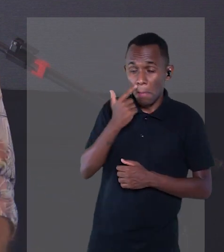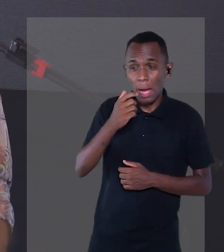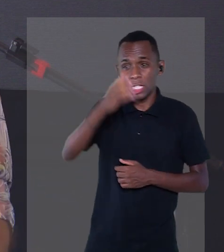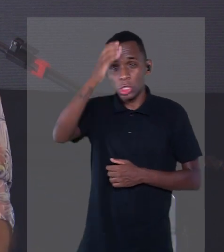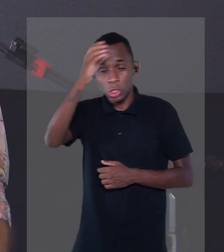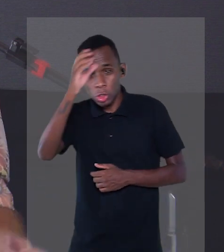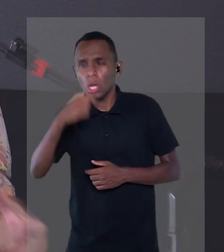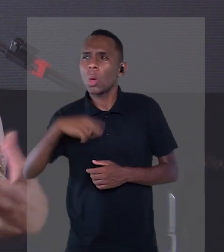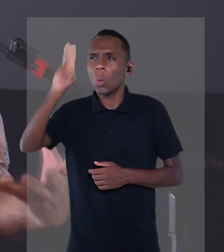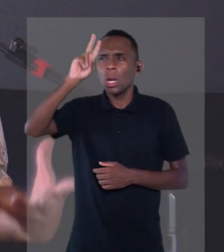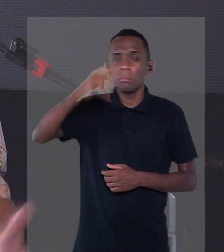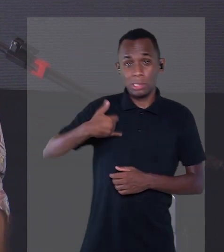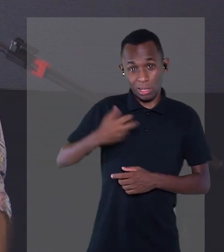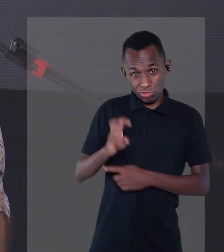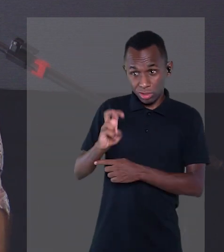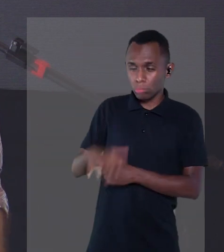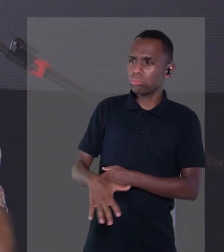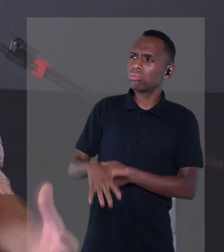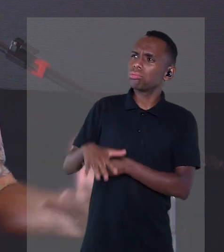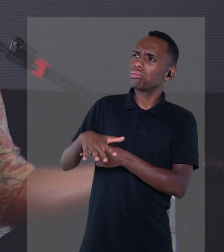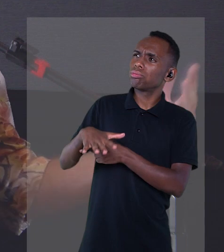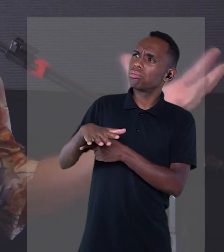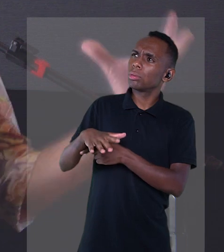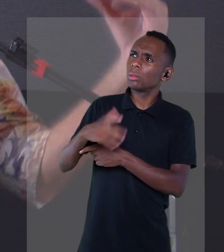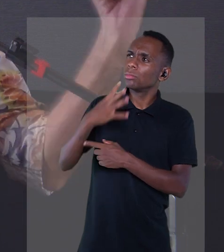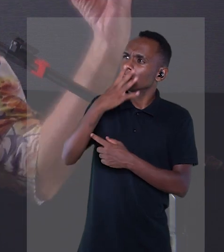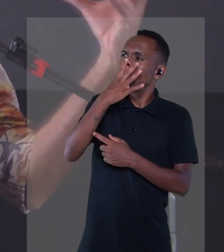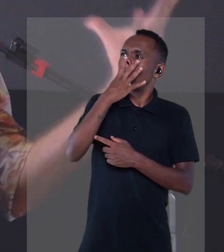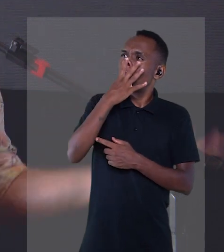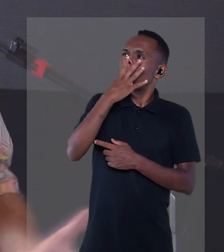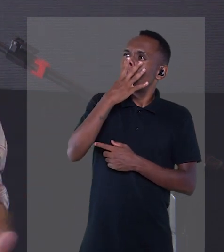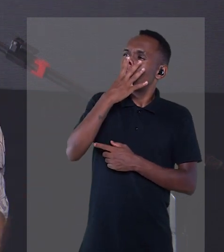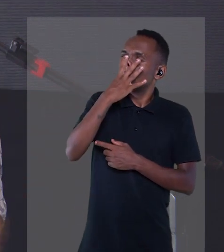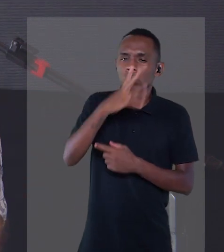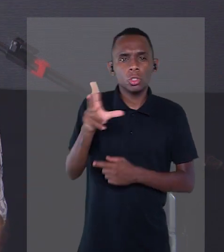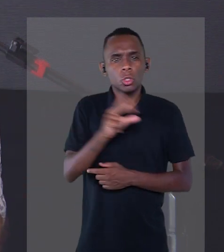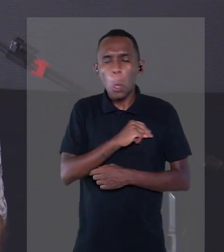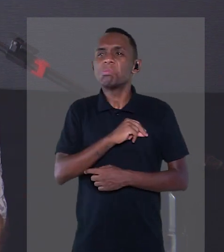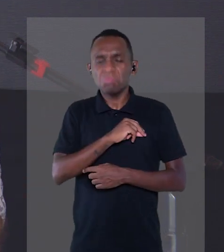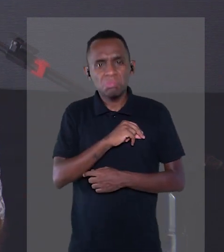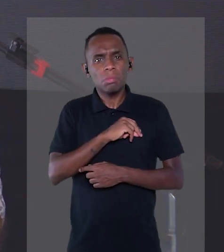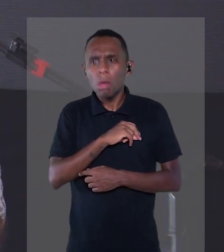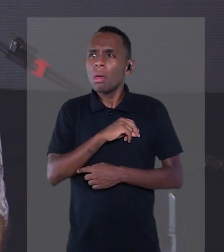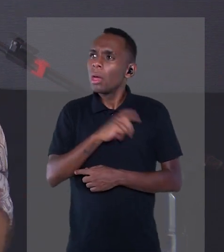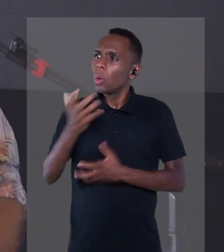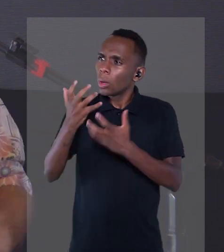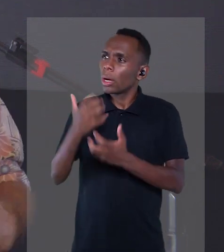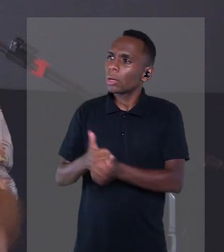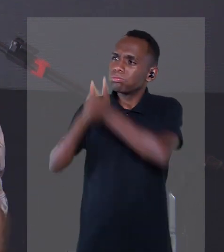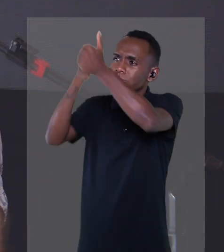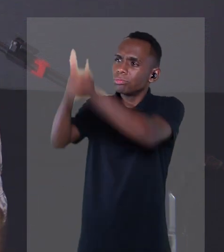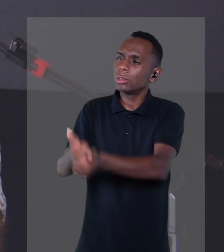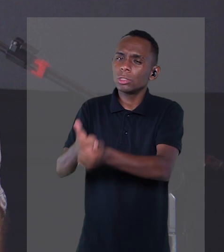ali eu me lembro com 5 anos de idade participando daquele movimento, e eu ficava assim, os olhos brilhavam. Eu falei, gente, eu acho que é isso que eu vou querer na